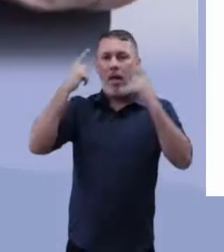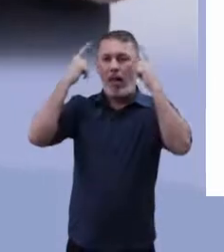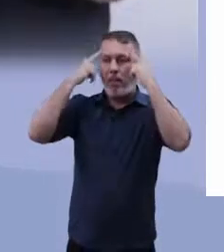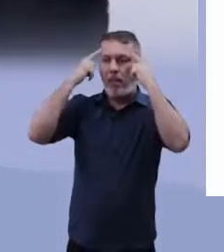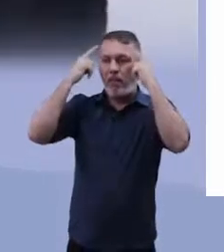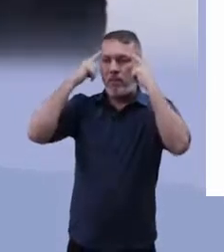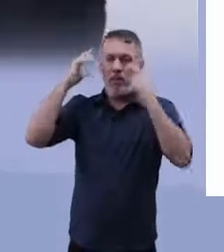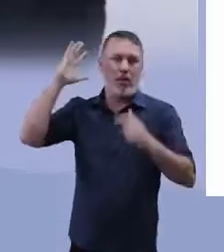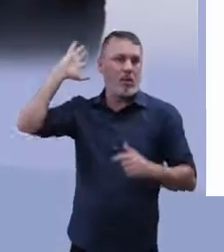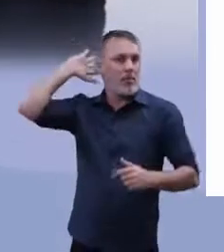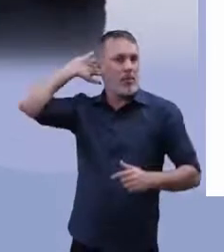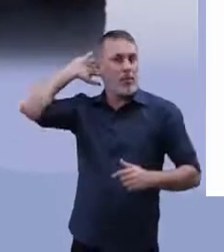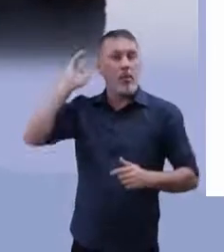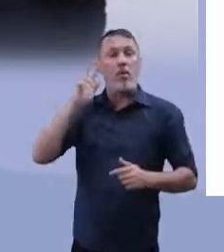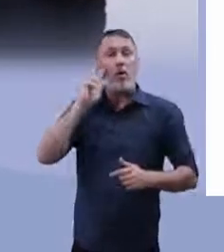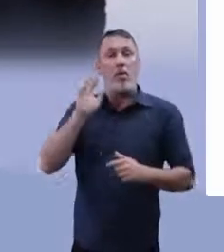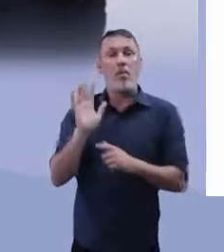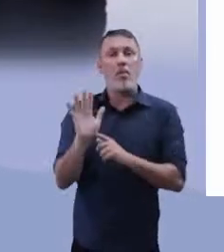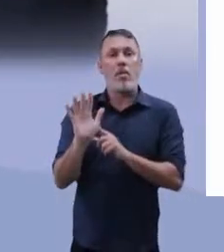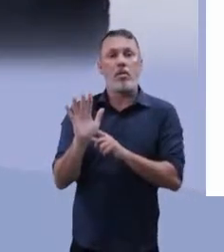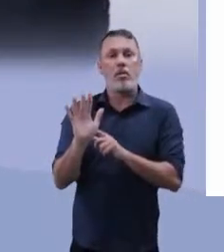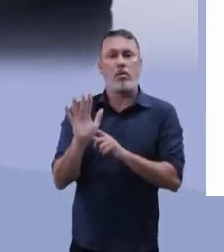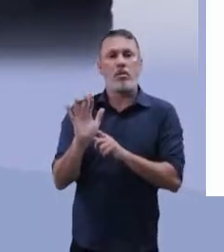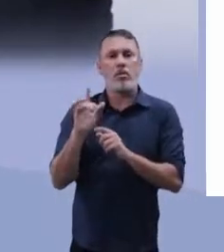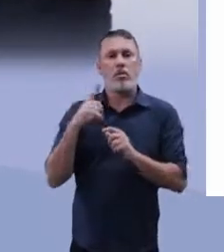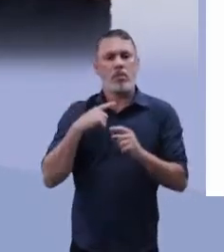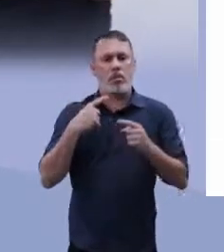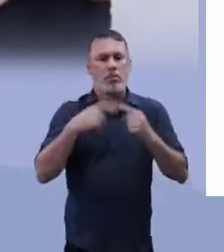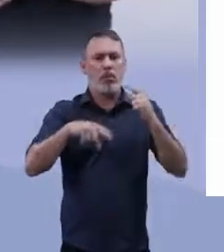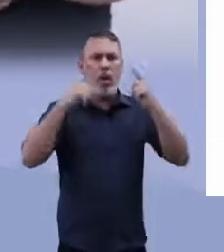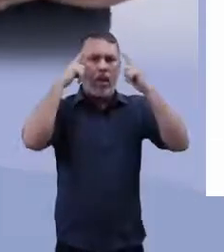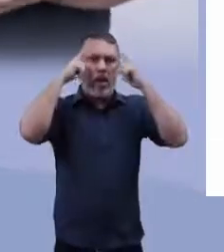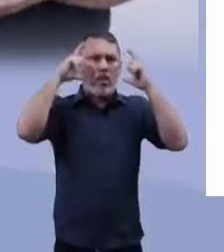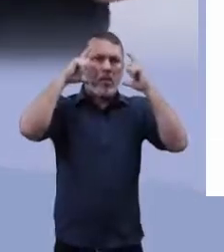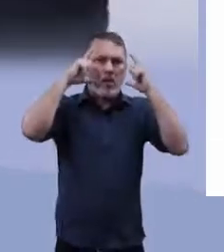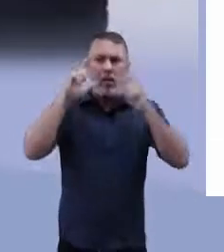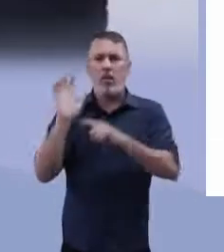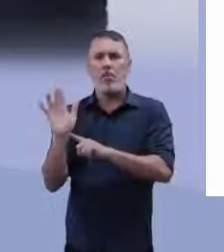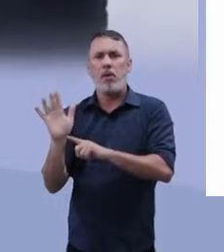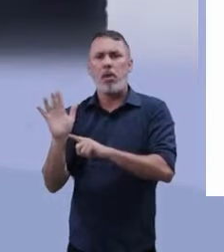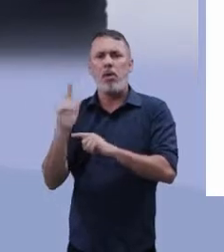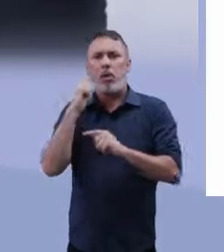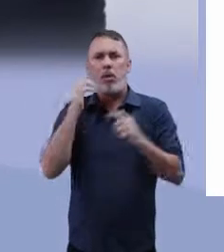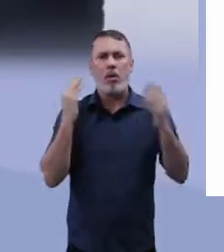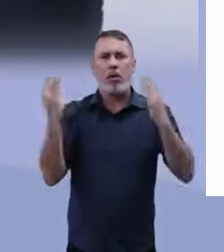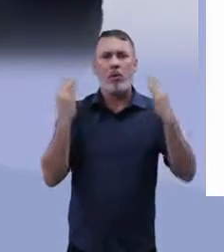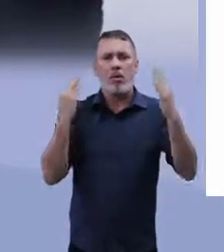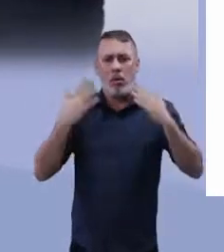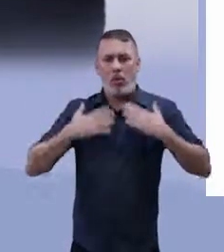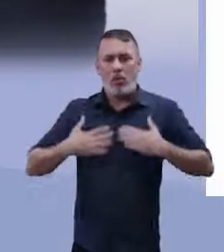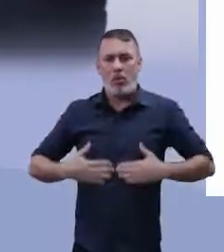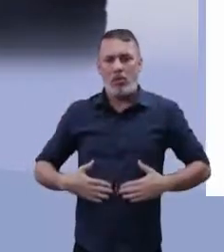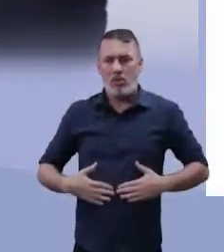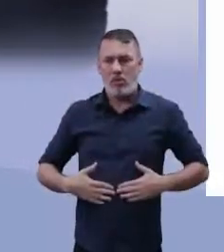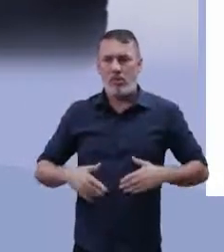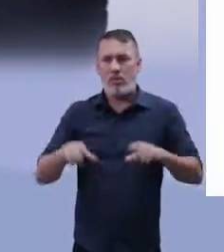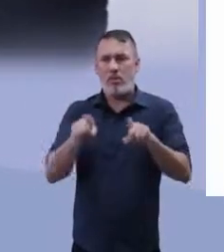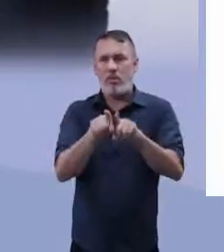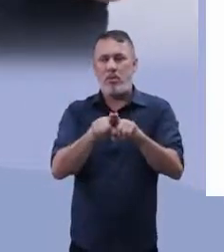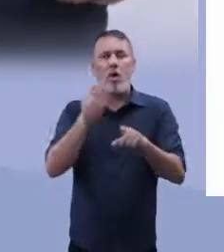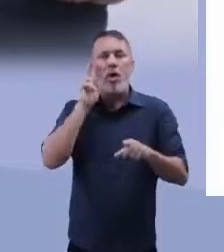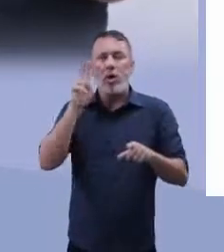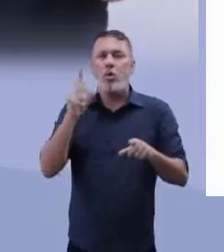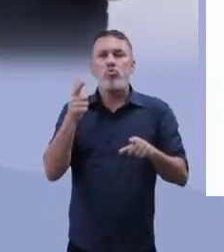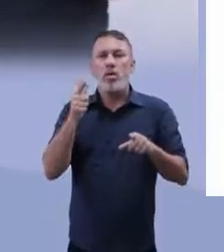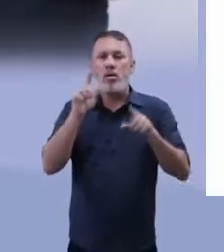cabeça. Note o tamanho da mão em oposição ao tamanho da cabeça, em oposição ao corpo. As linhas